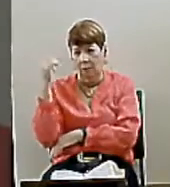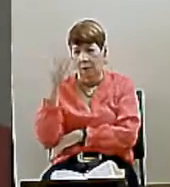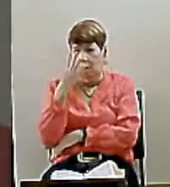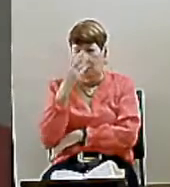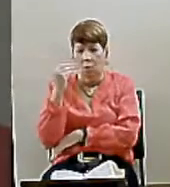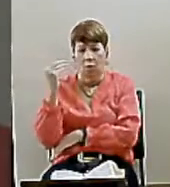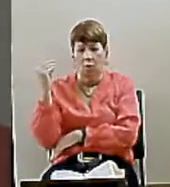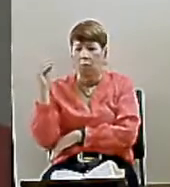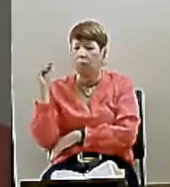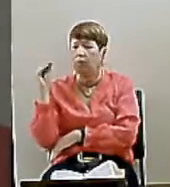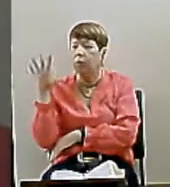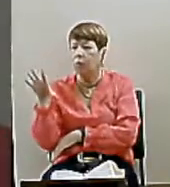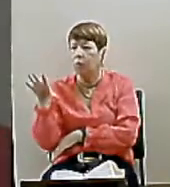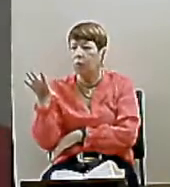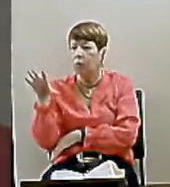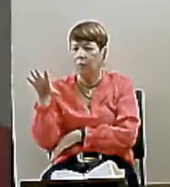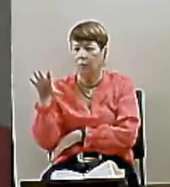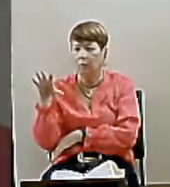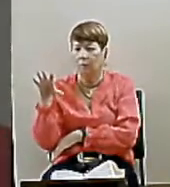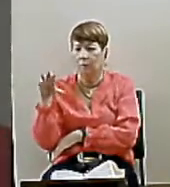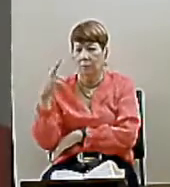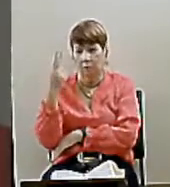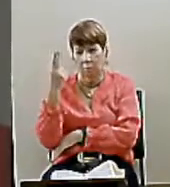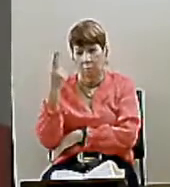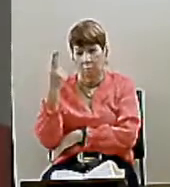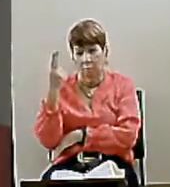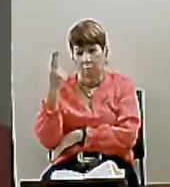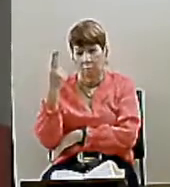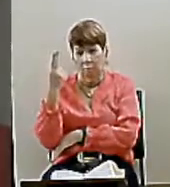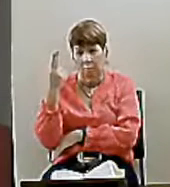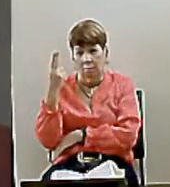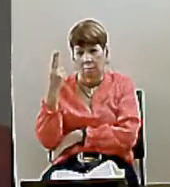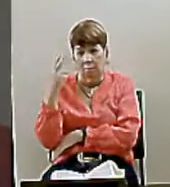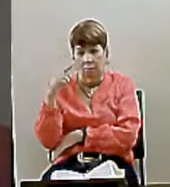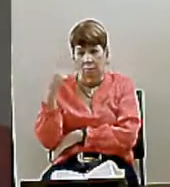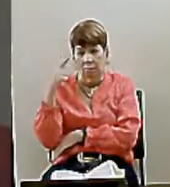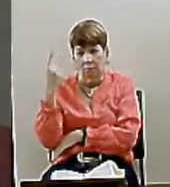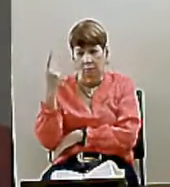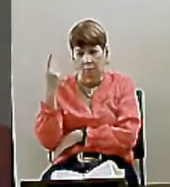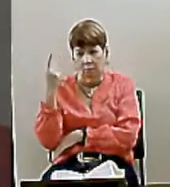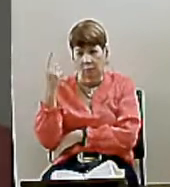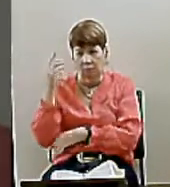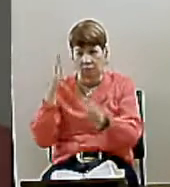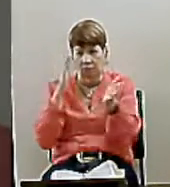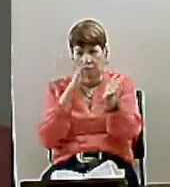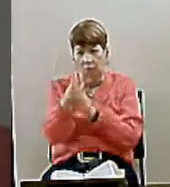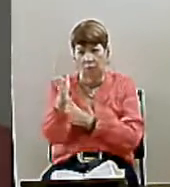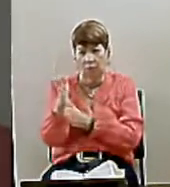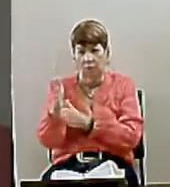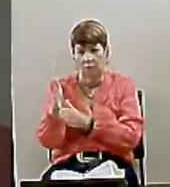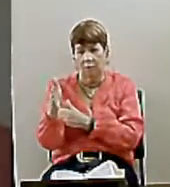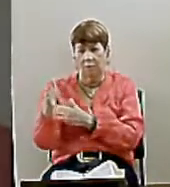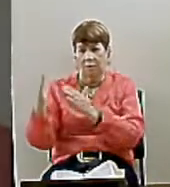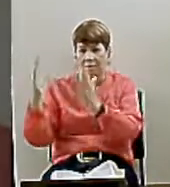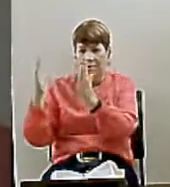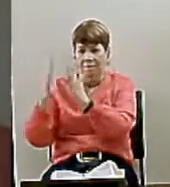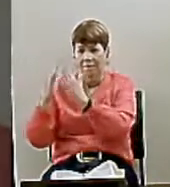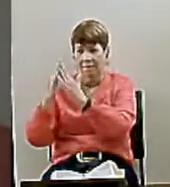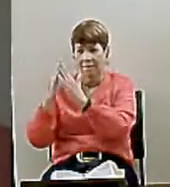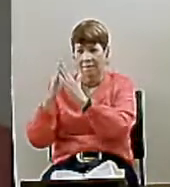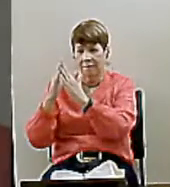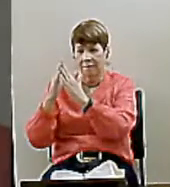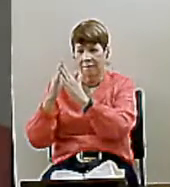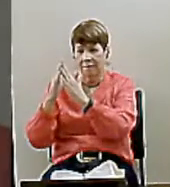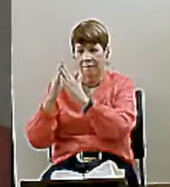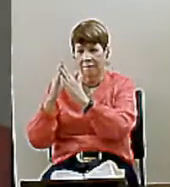a casinha de pau a pique e os dois ficaram a mercê do Lobo Então os dois fugiram pra casa do terceiro que era de tijolos